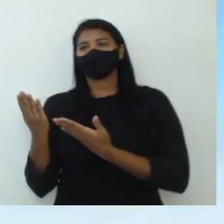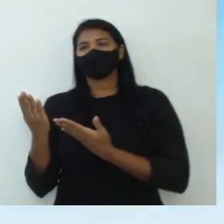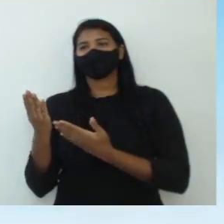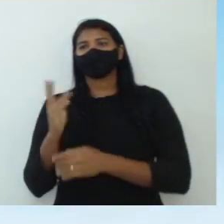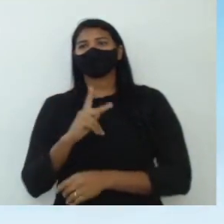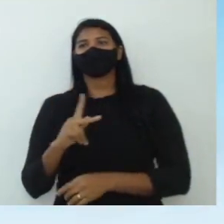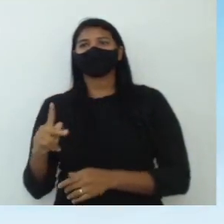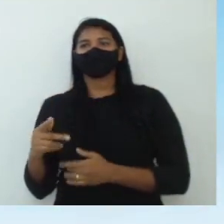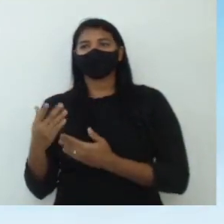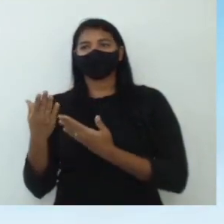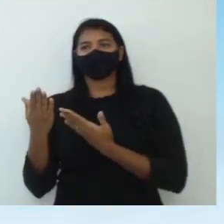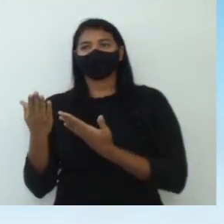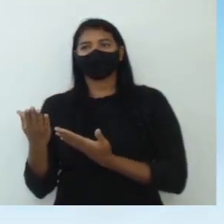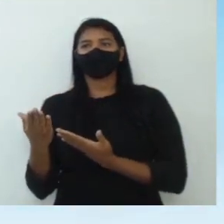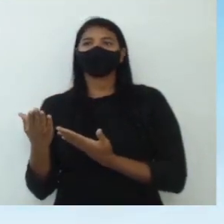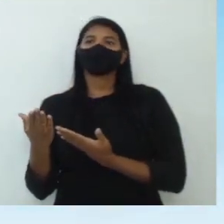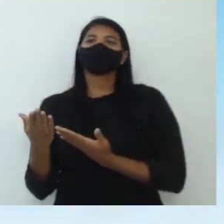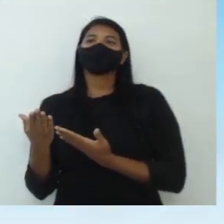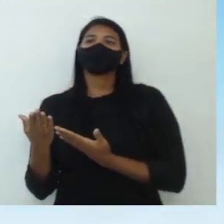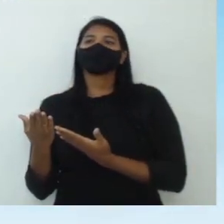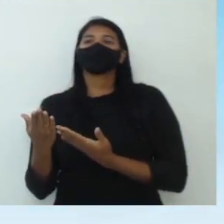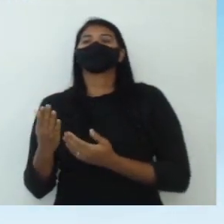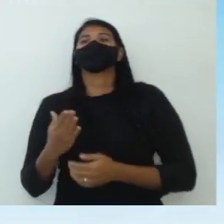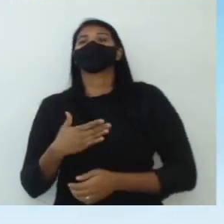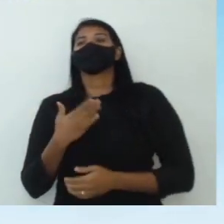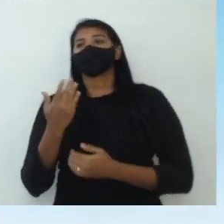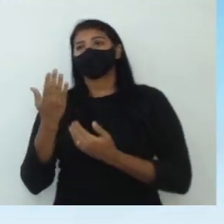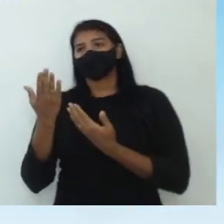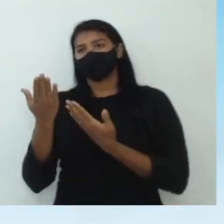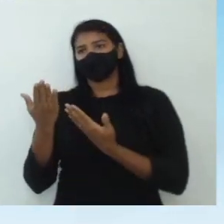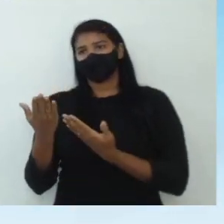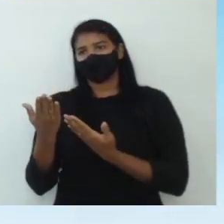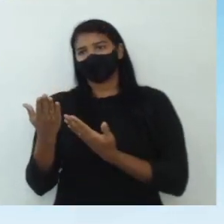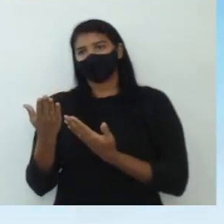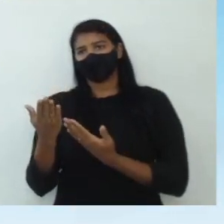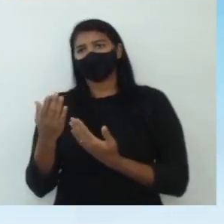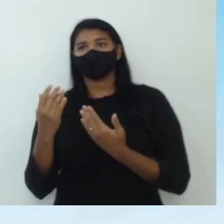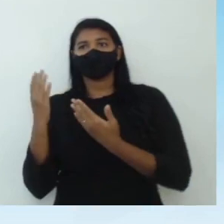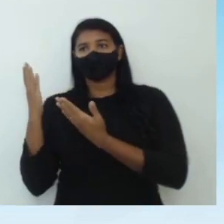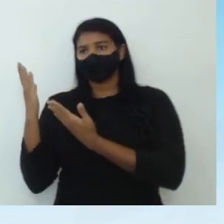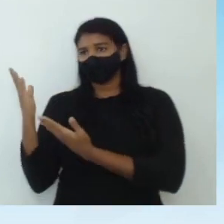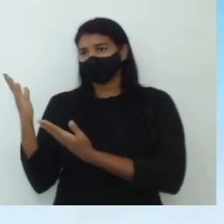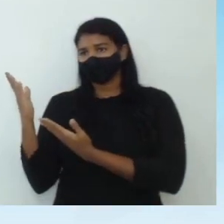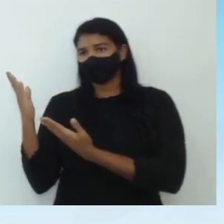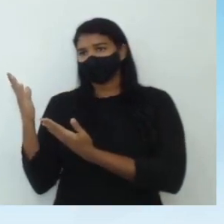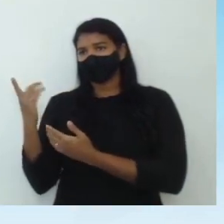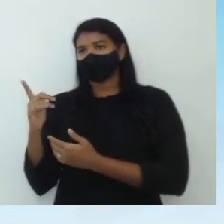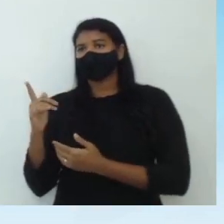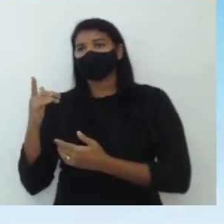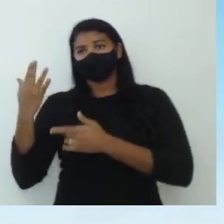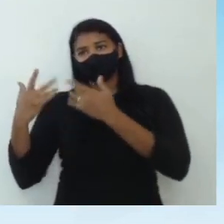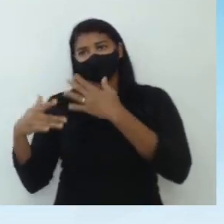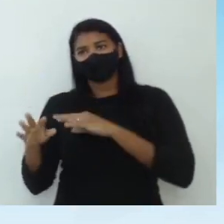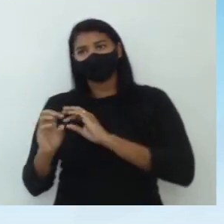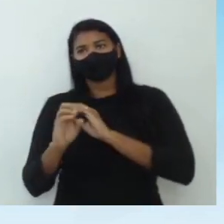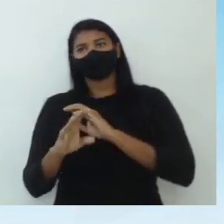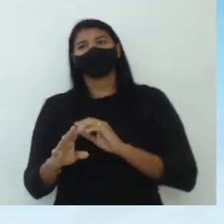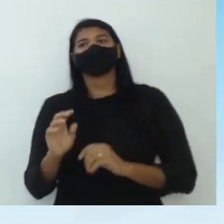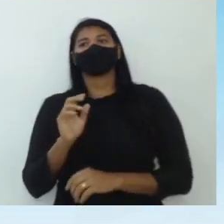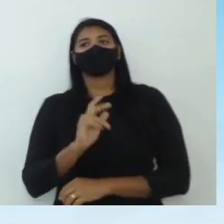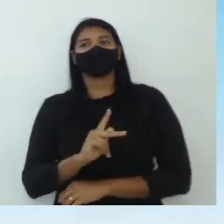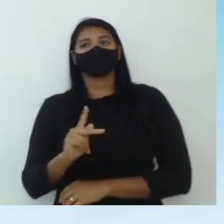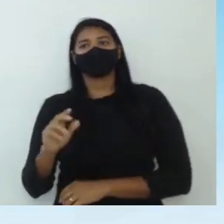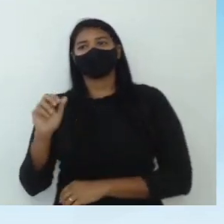e professores, eu tenho uma surpresa. Sabe qual é? Hoje não serei eu que irei falar com você, e sim o